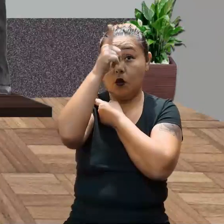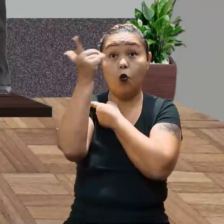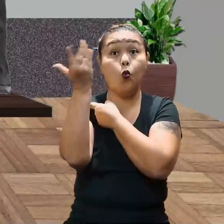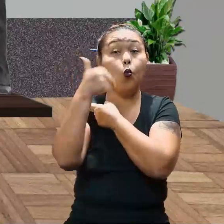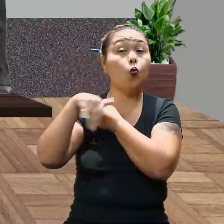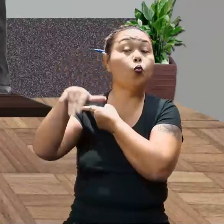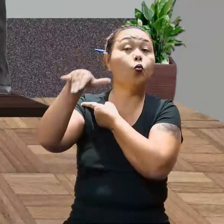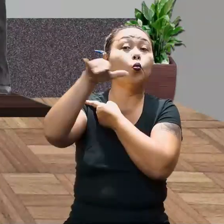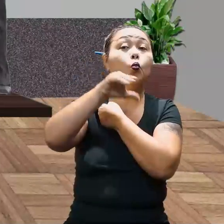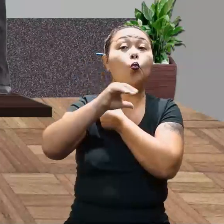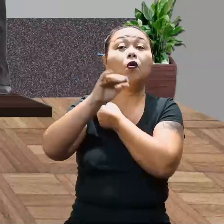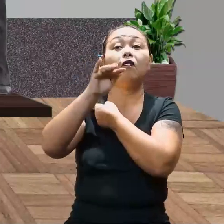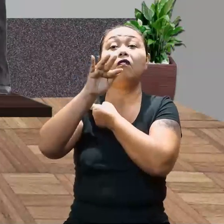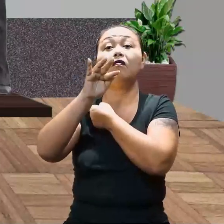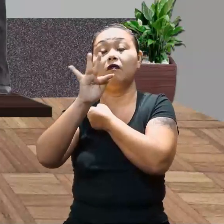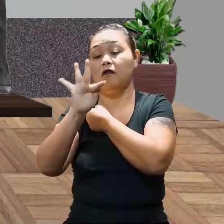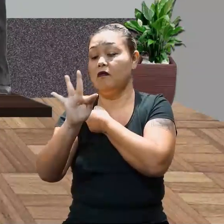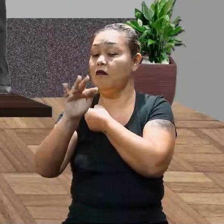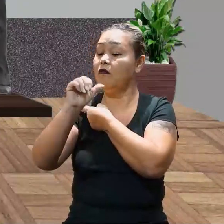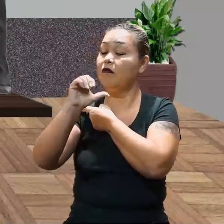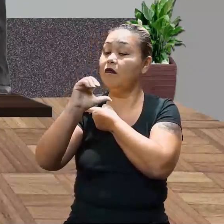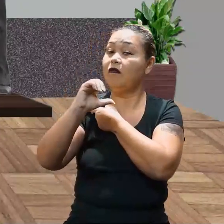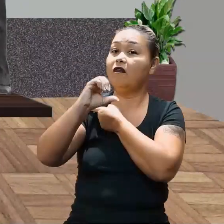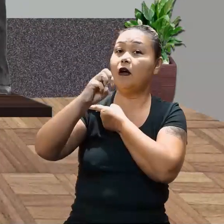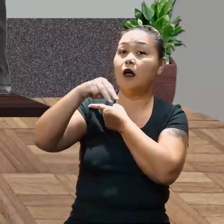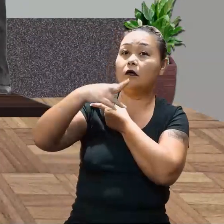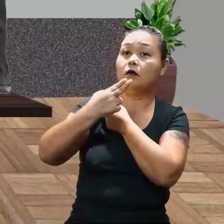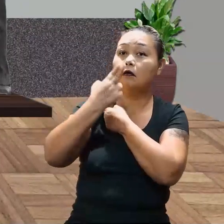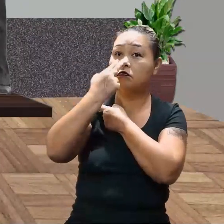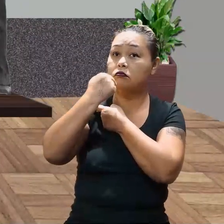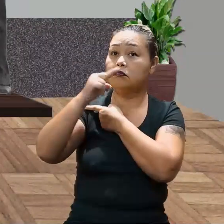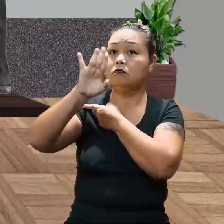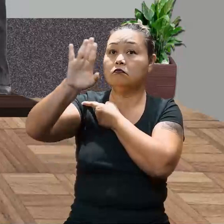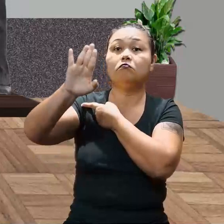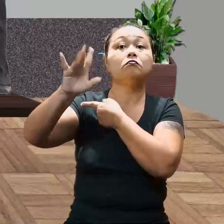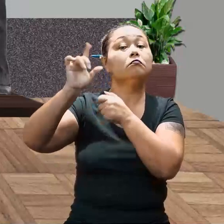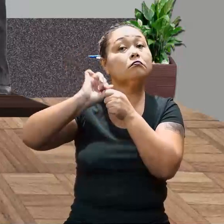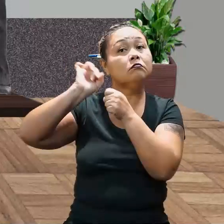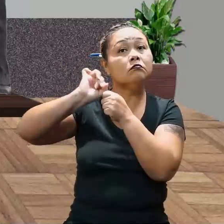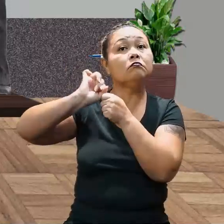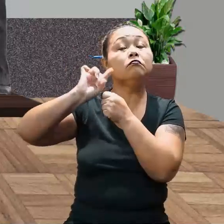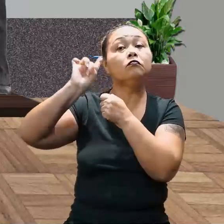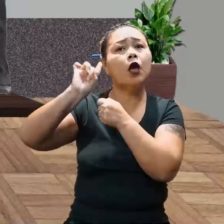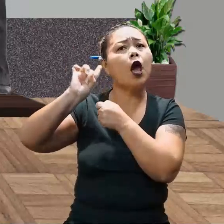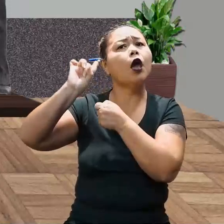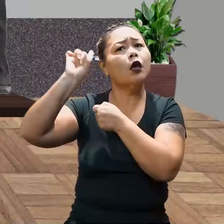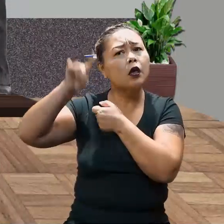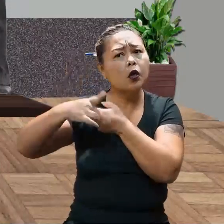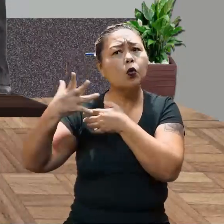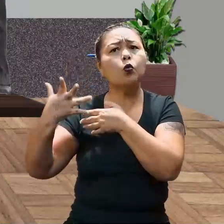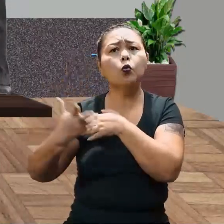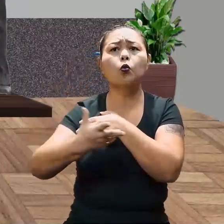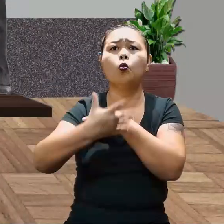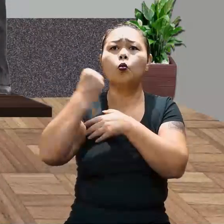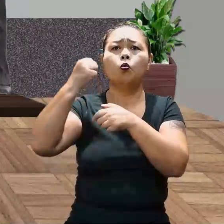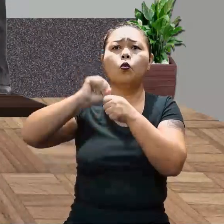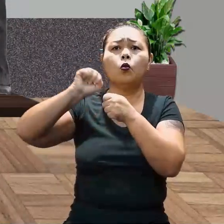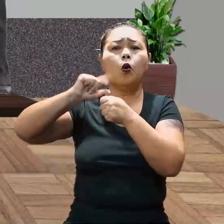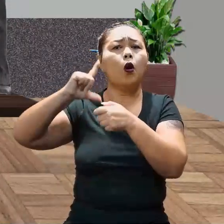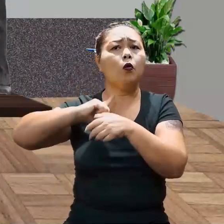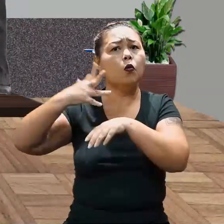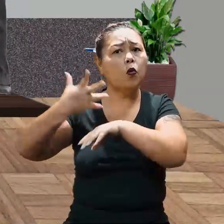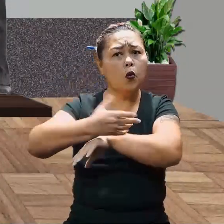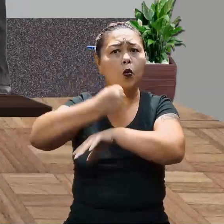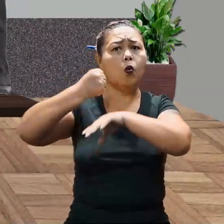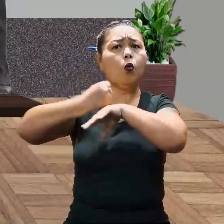nazifascismo. Getúlio Vargas era muito simpático ao nazifascismo. Inclusive, o golpe que nós vamos ter